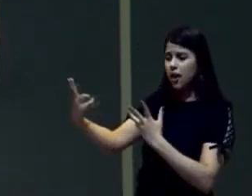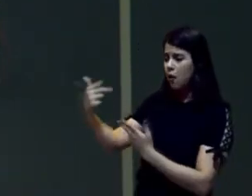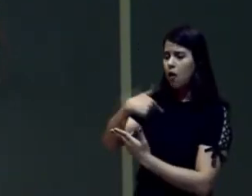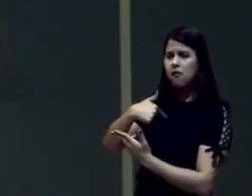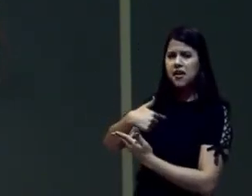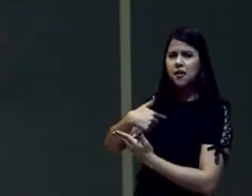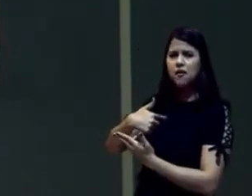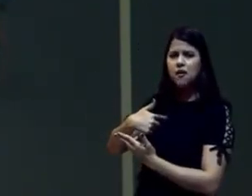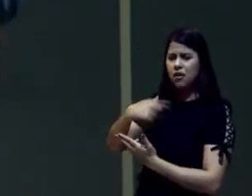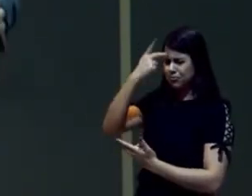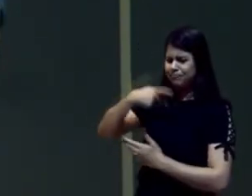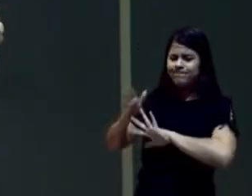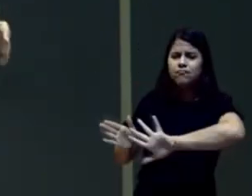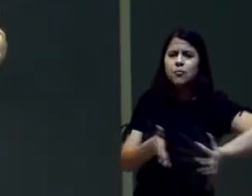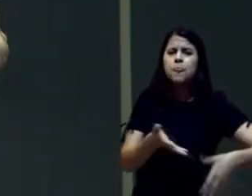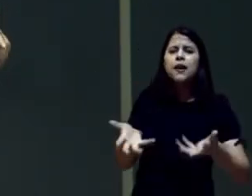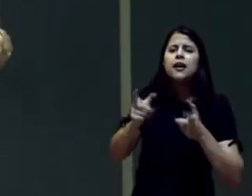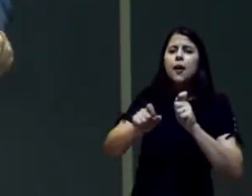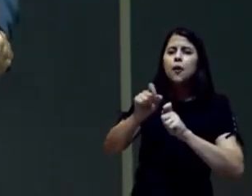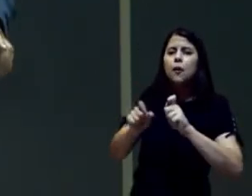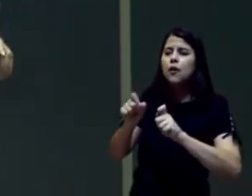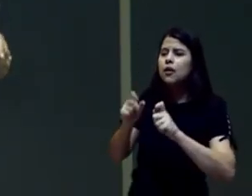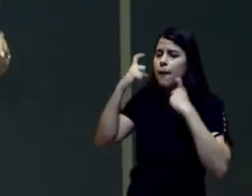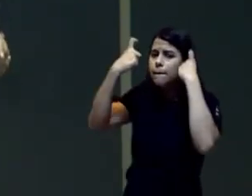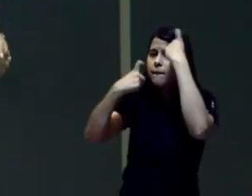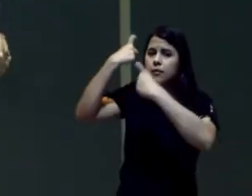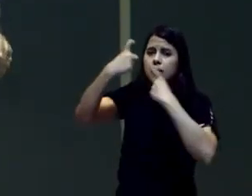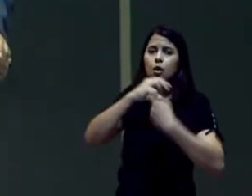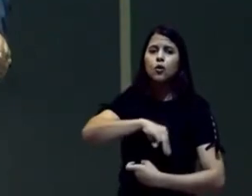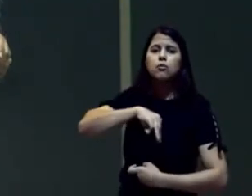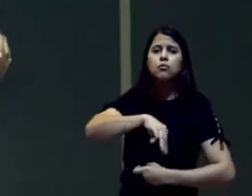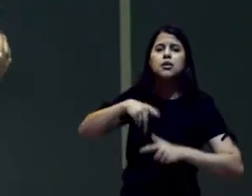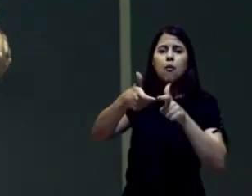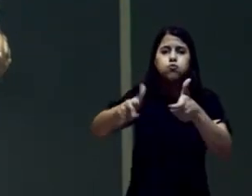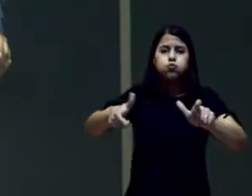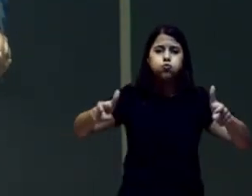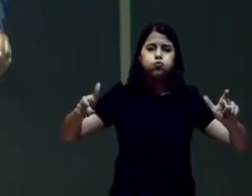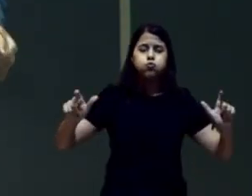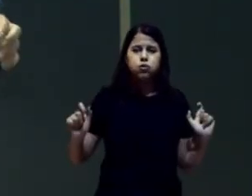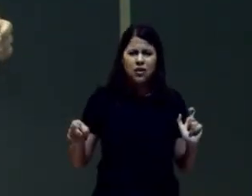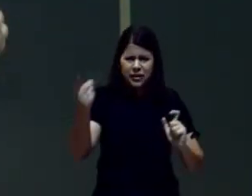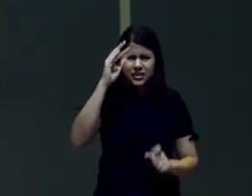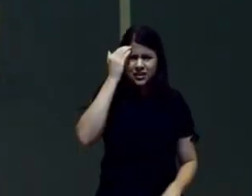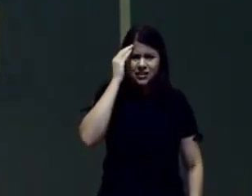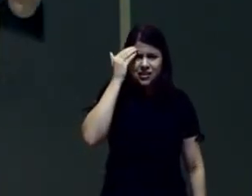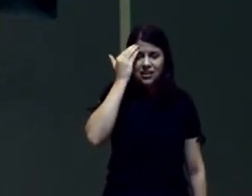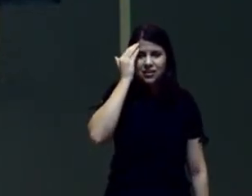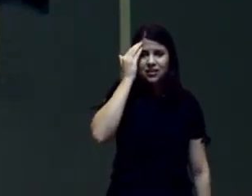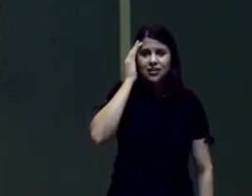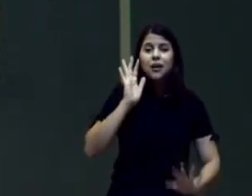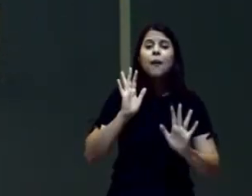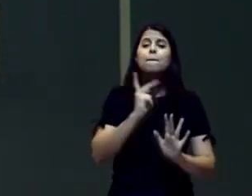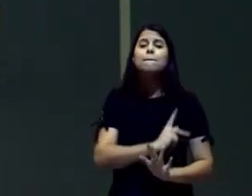os mesmos sentimentos que eu. Oh glória! Eu não sei o quanto eu estou conseguindo me fazer entender, mas